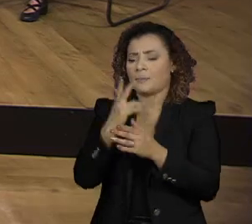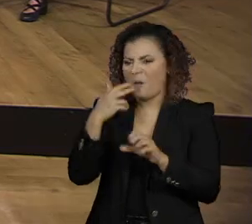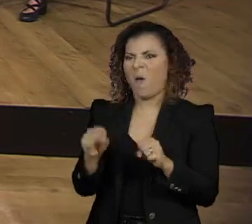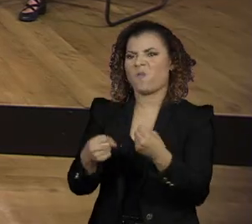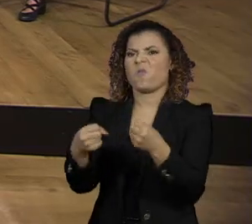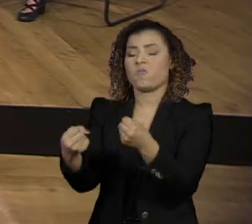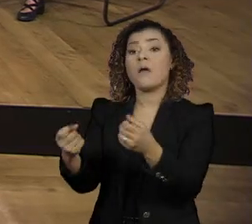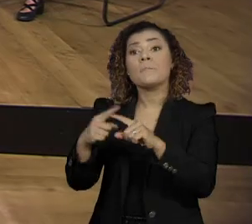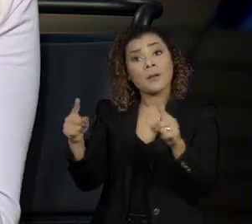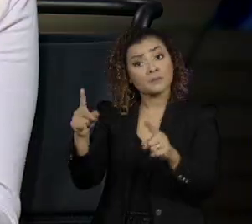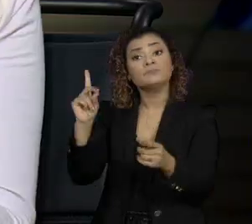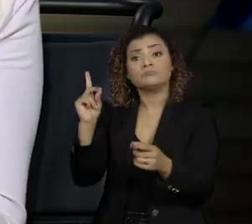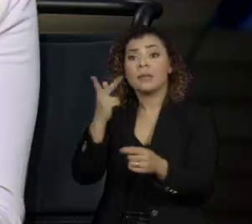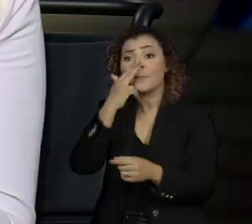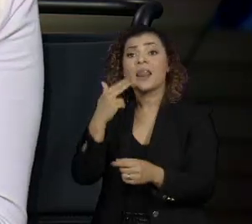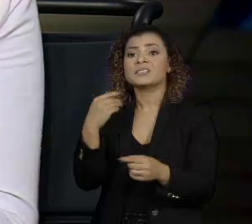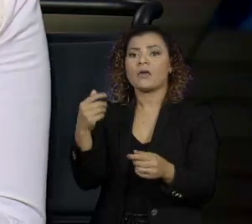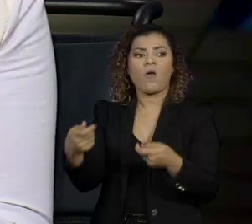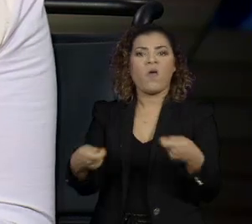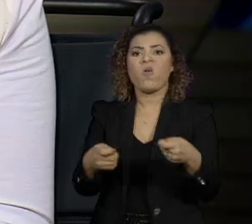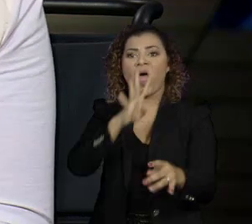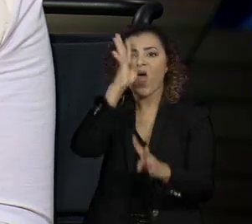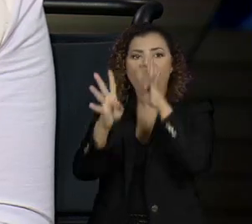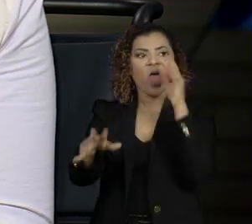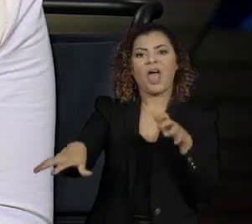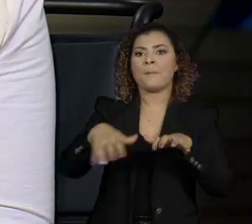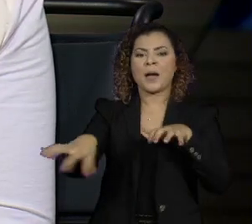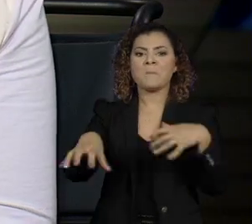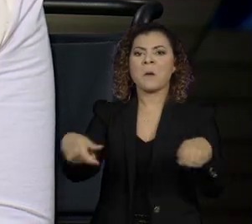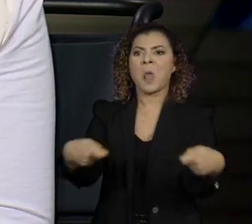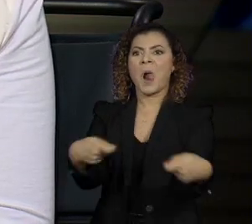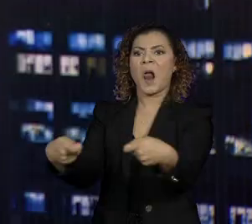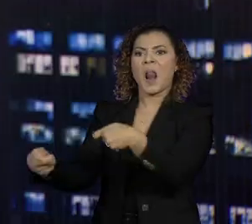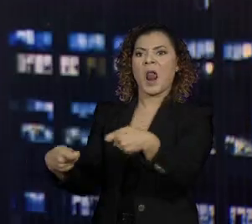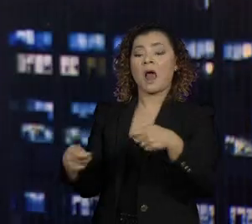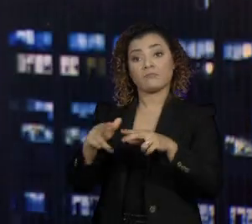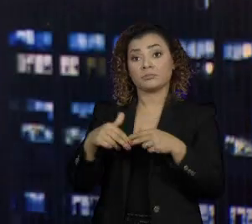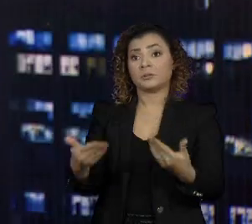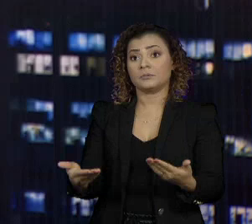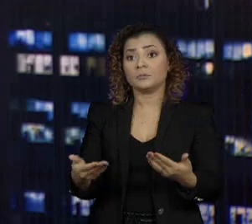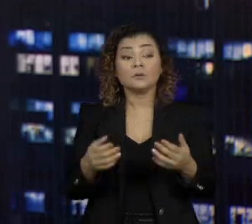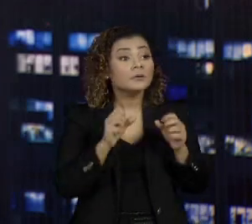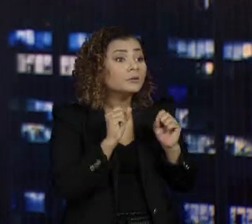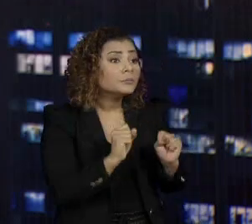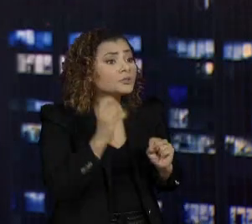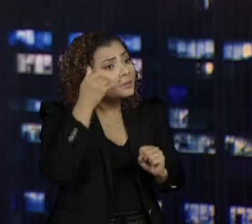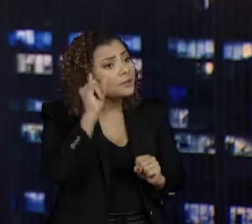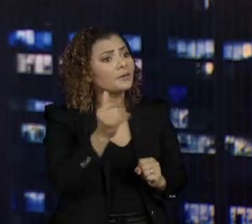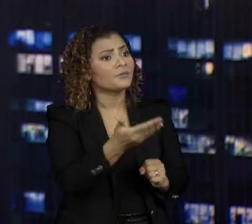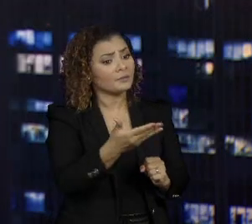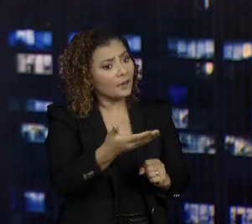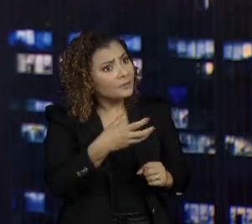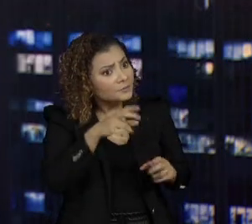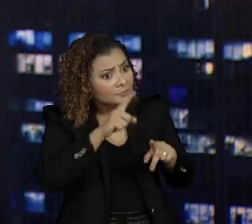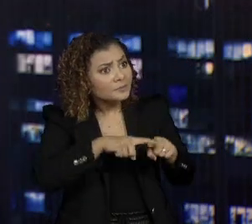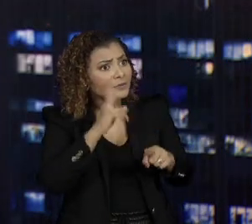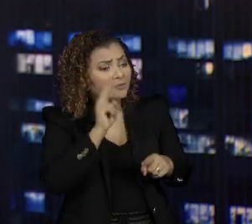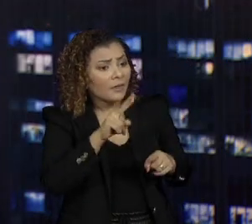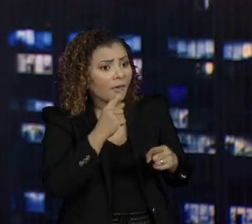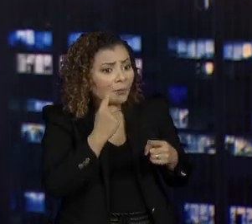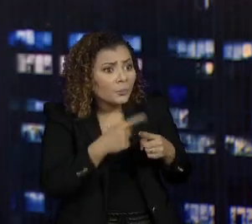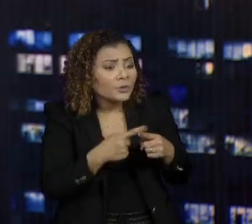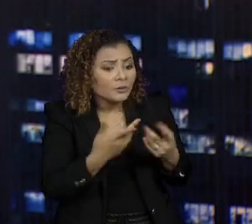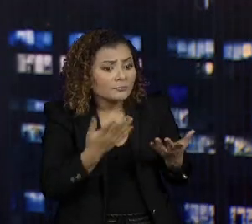pelo contrário, conseguiu descoordenar esse nosso enfrentamento. É uma situação que poderia ter sido evitada nesse nível que nós estamos assistindo,